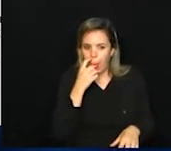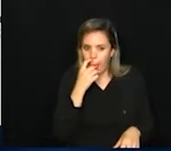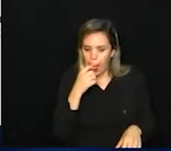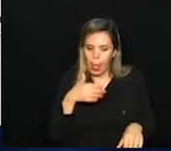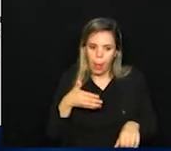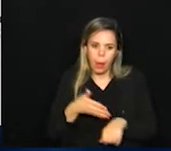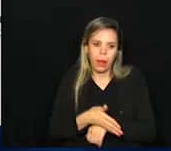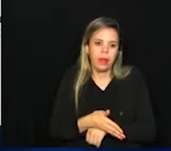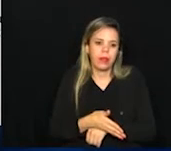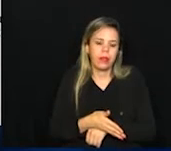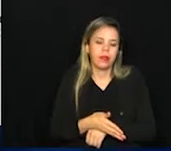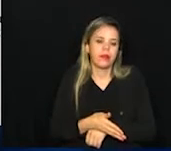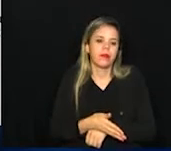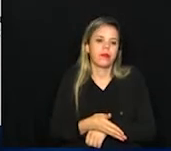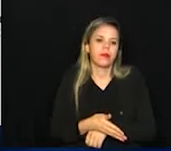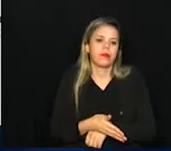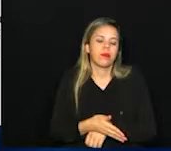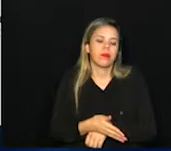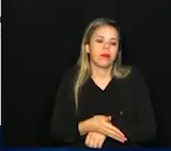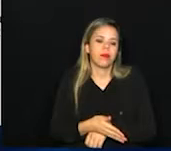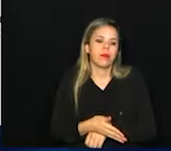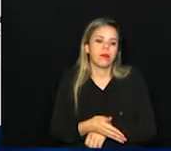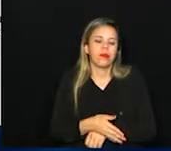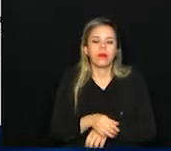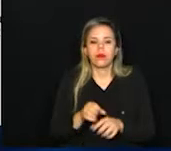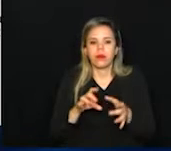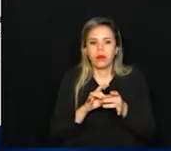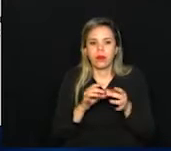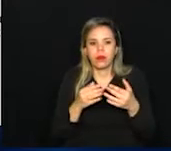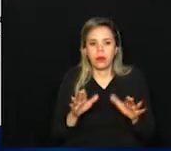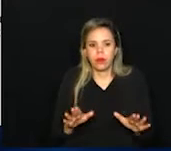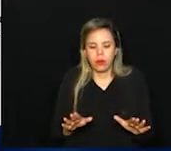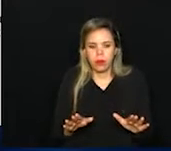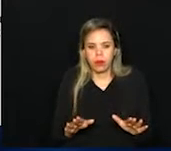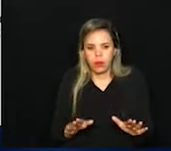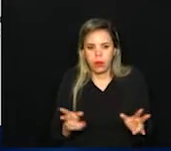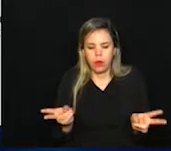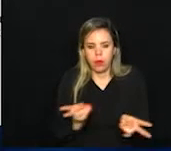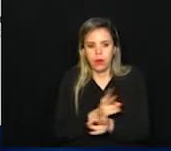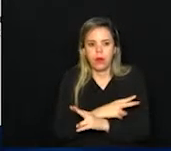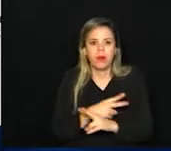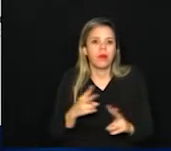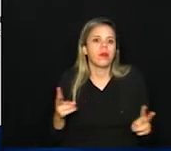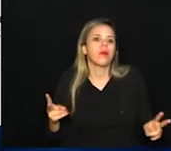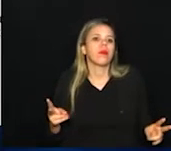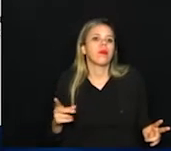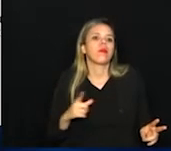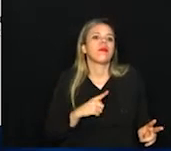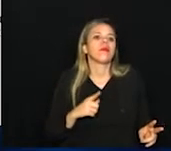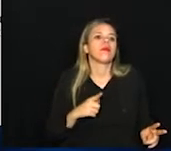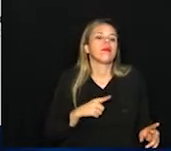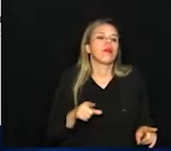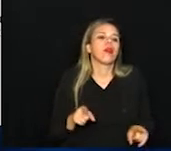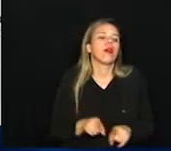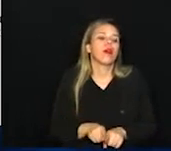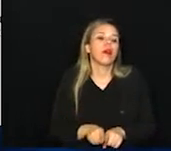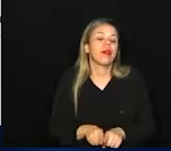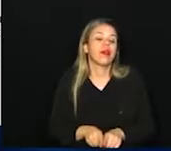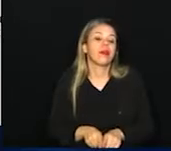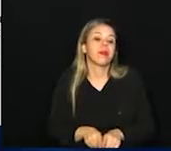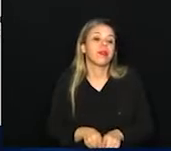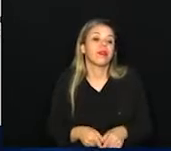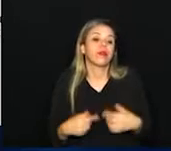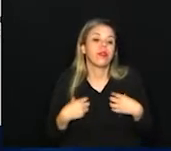visitas, preferencialmente em ar livre ou ambiente ventilado. Temos também a questão